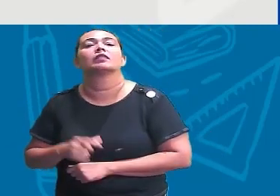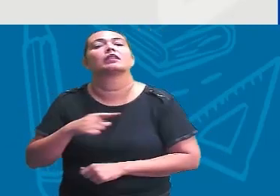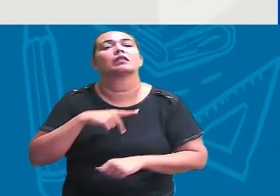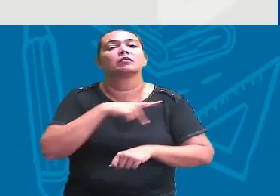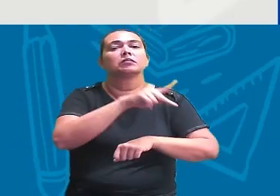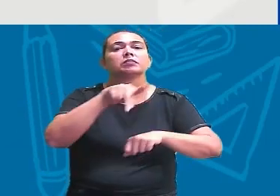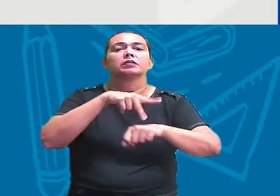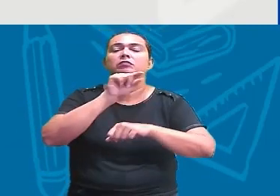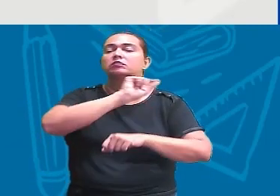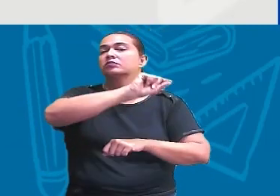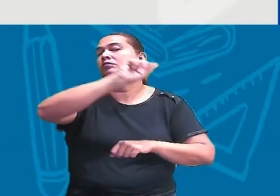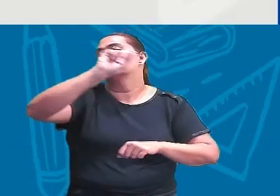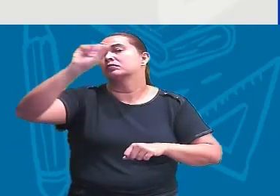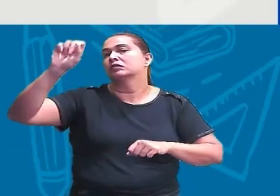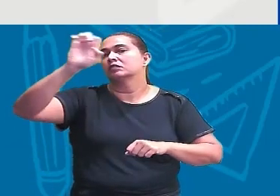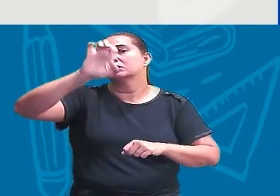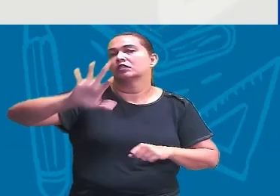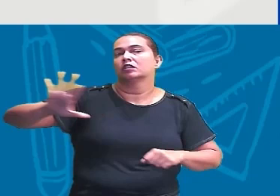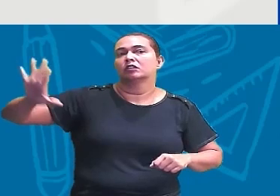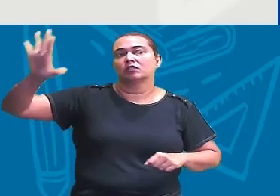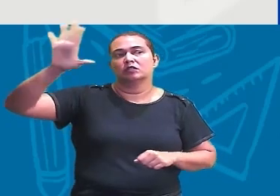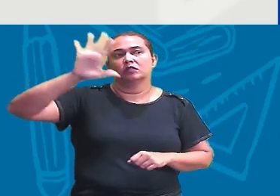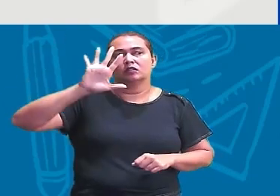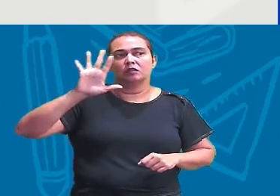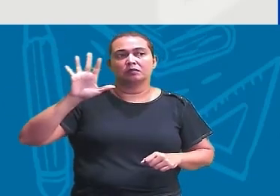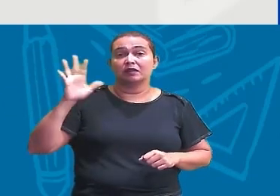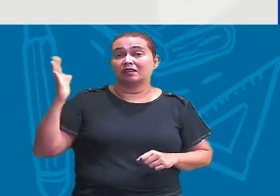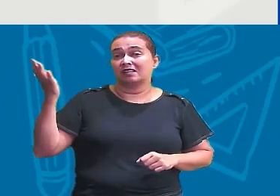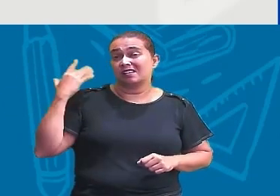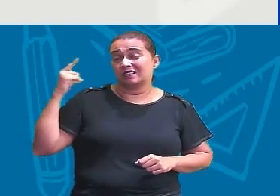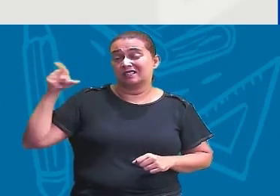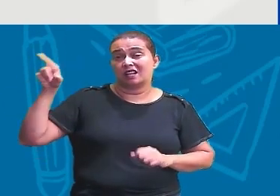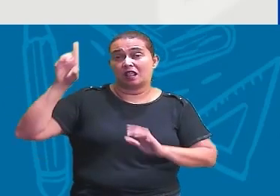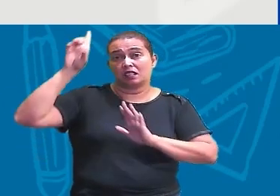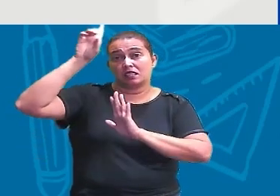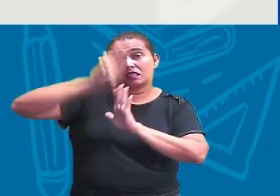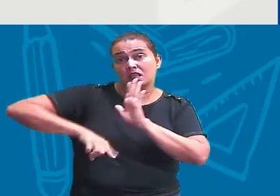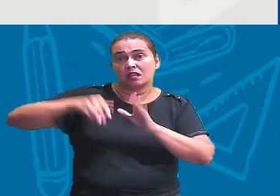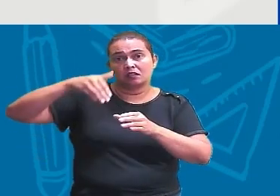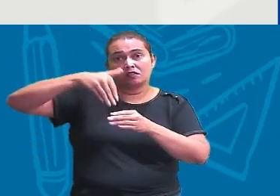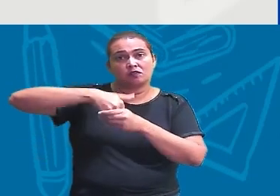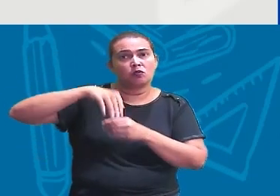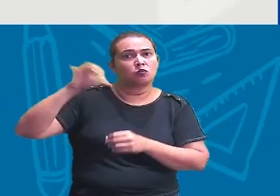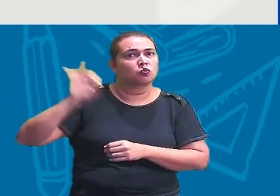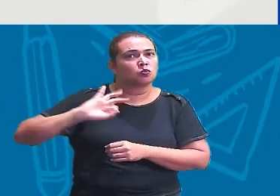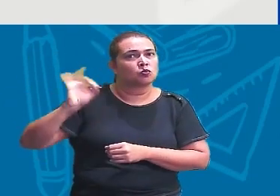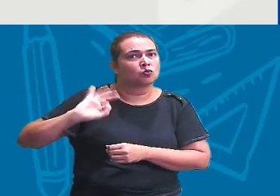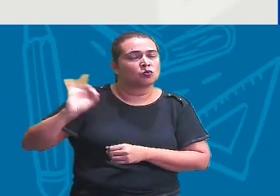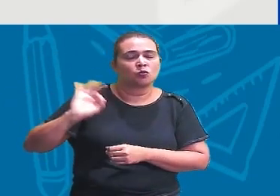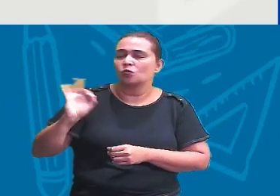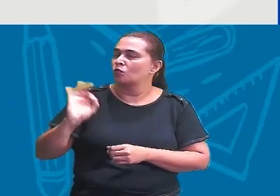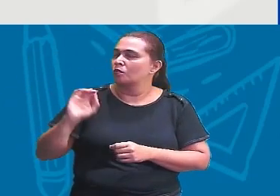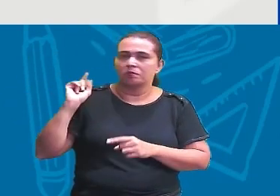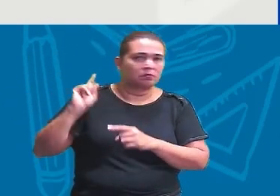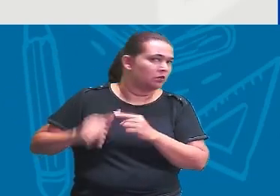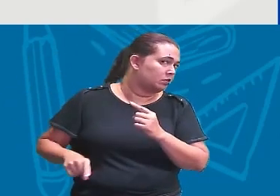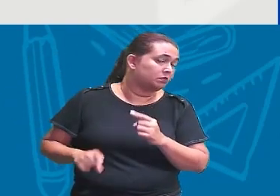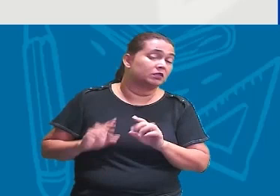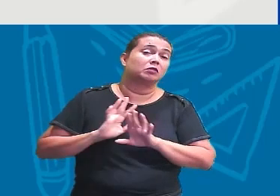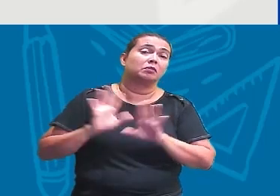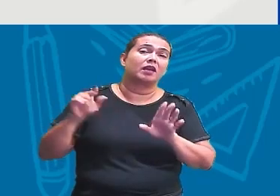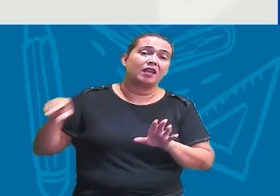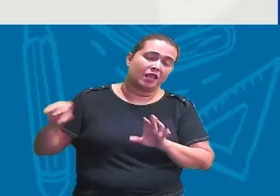da Europa, as mulheres elas não tinham, por exemplo, direito ao voto. Tá? Mas mesmo não tendo direito ao voto,